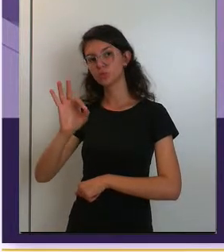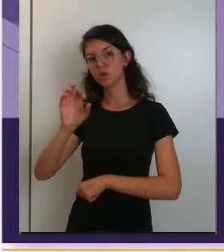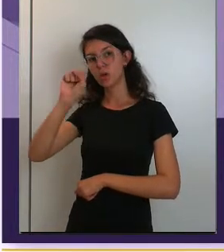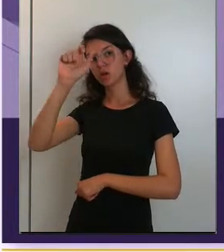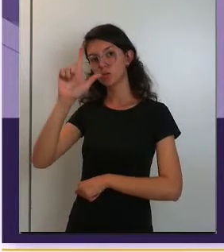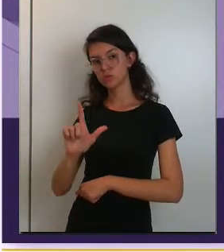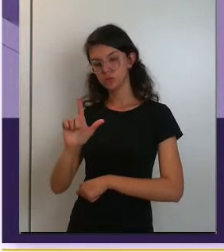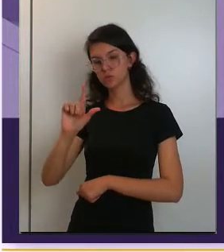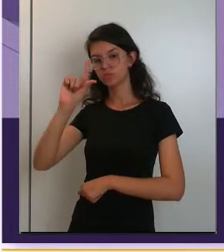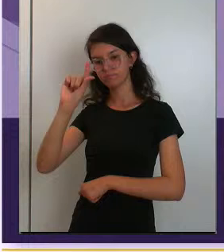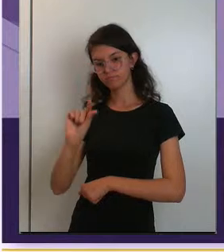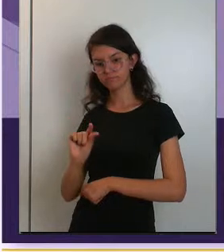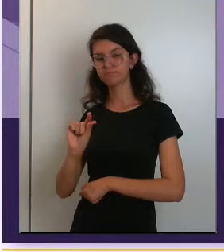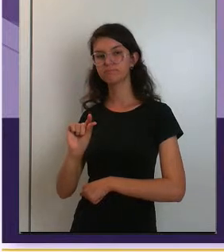sul com a menor prevalência,